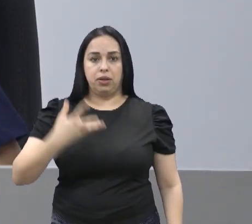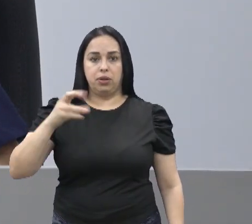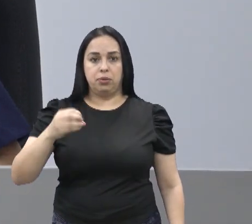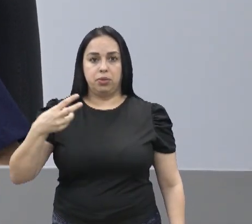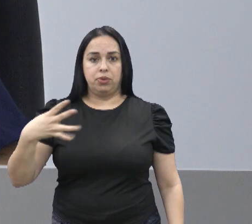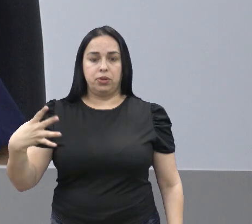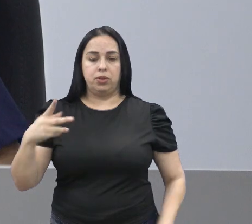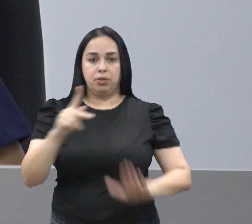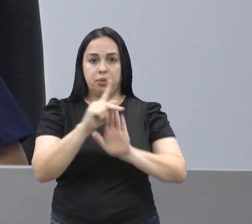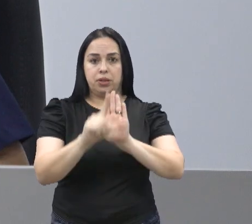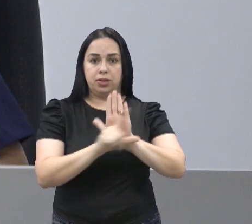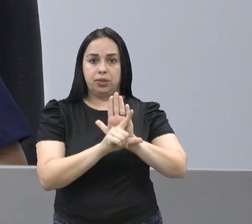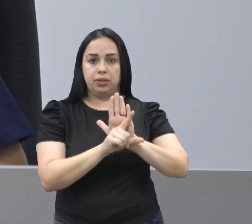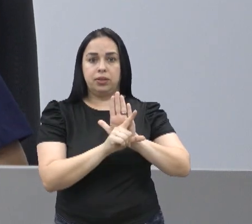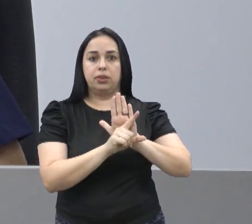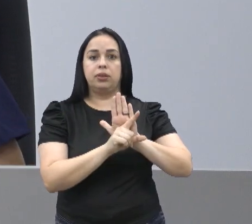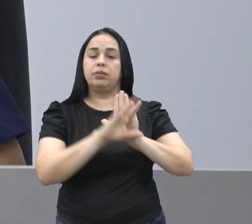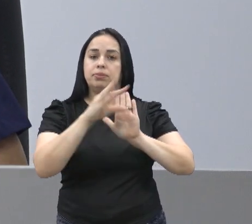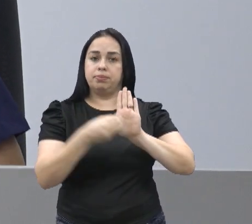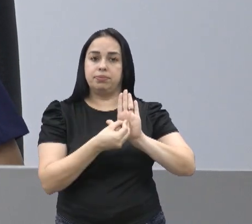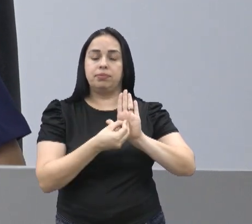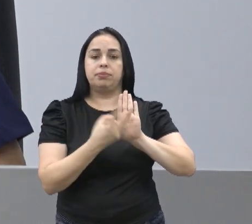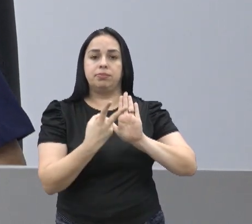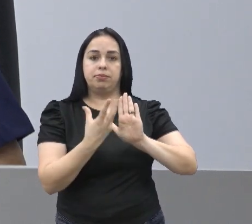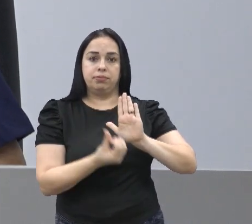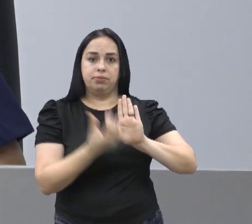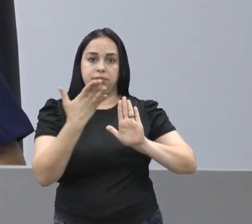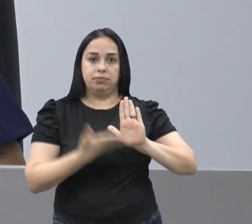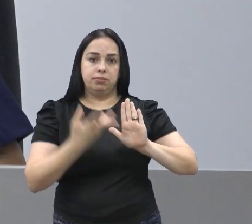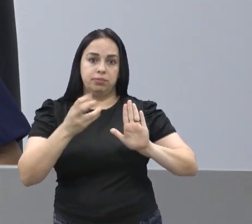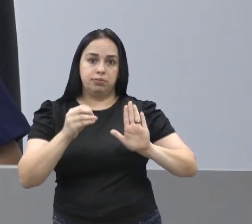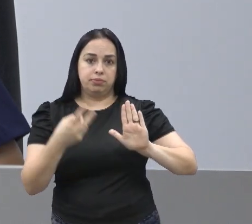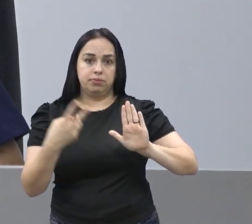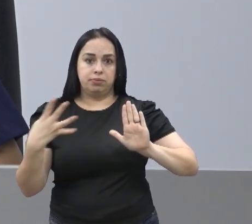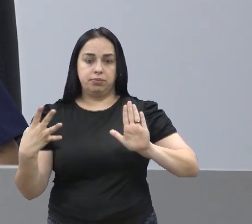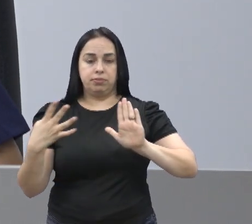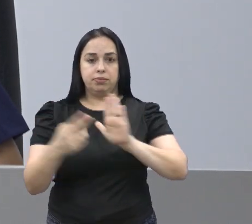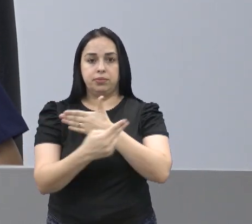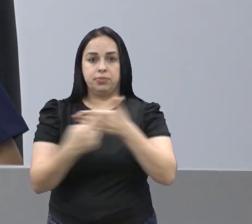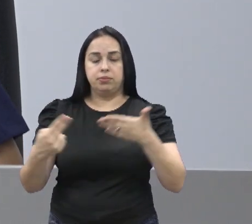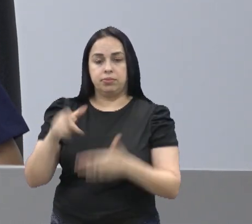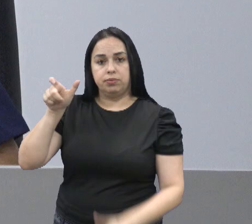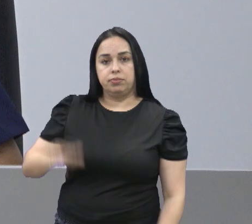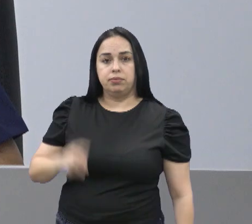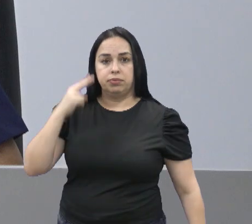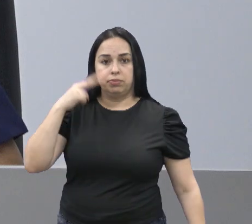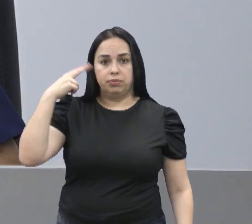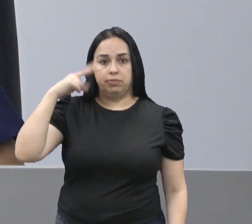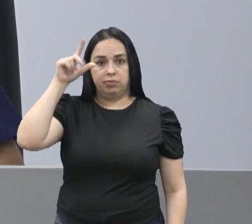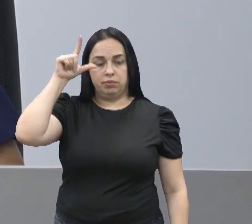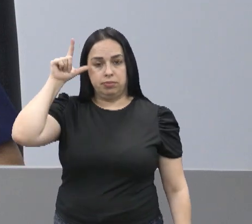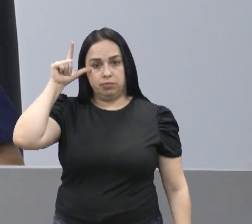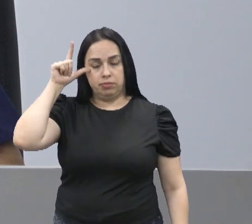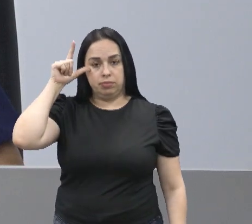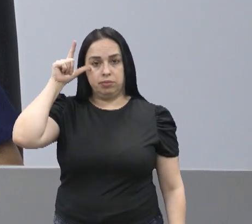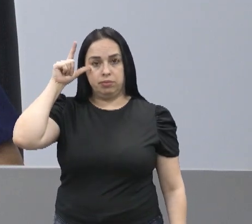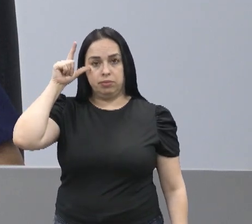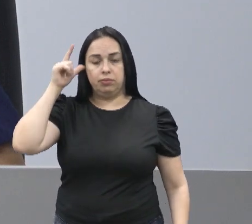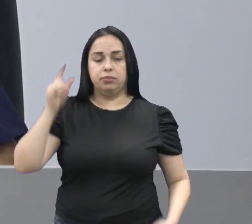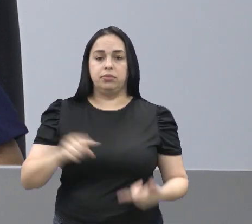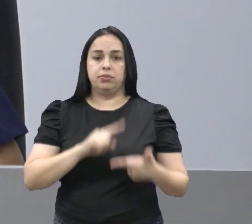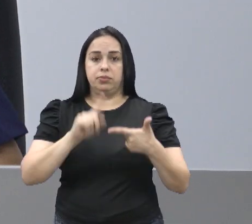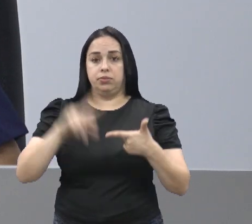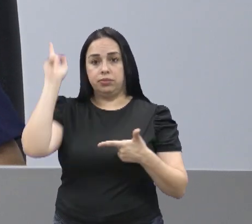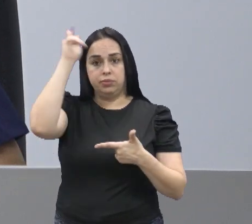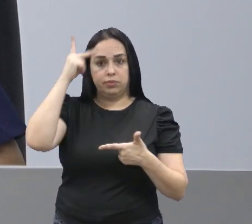17339/2024, projeto de lei complementar número 26/2024, de autoria do vereador Lino Bispo e Fernando